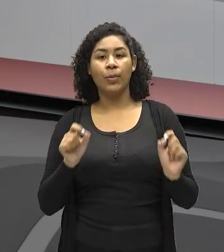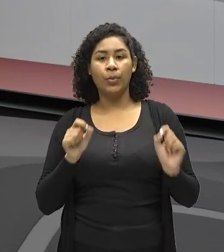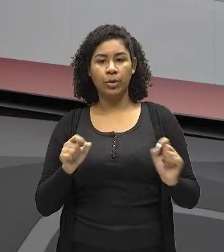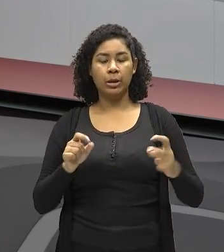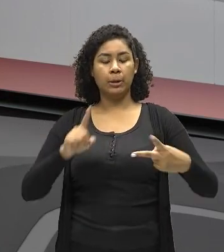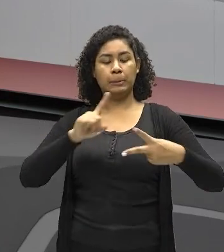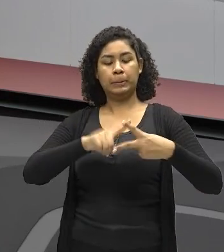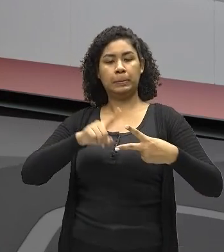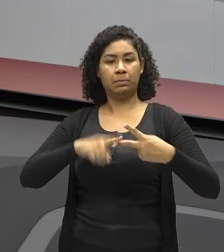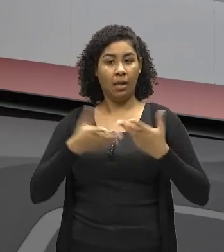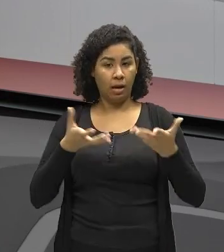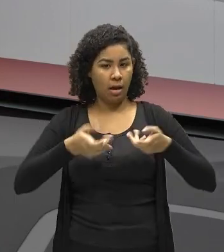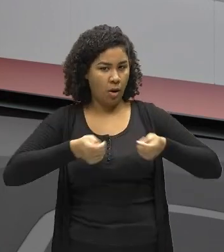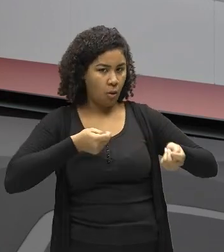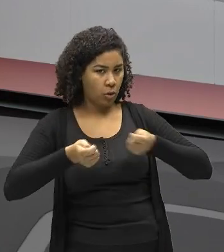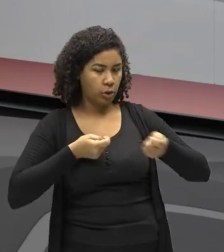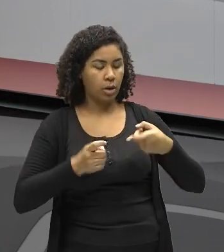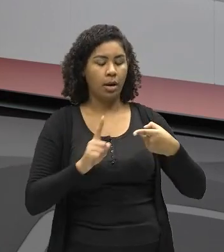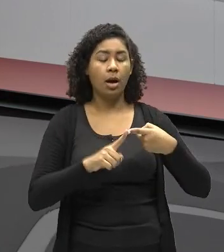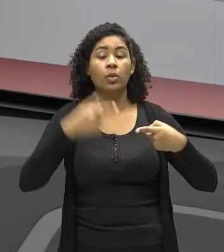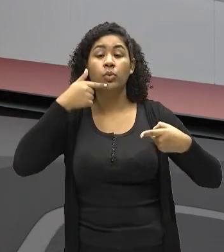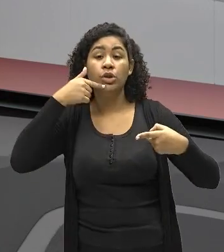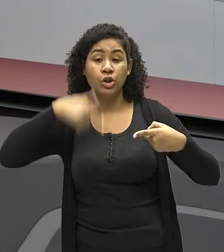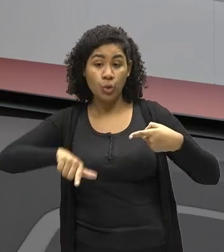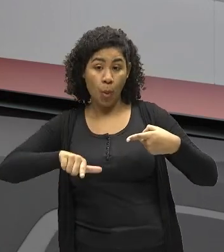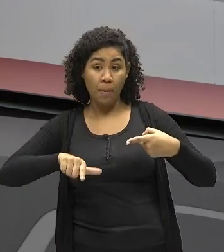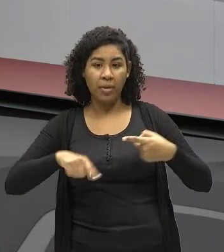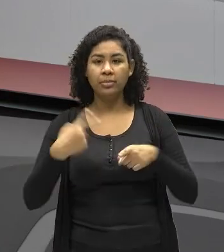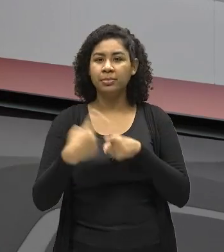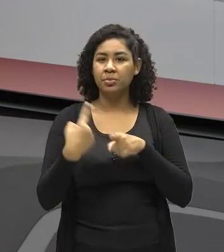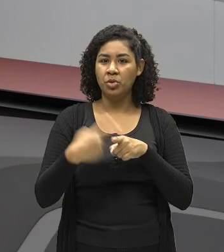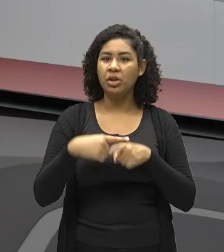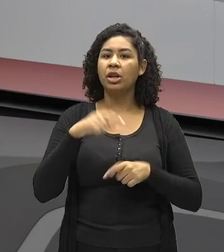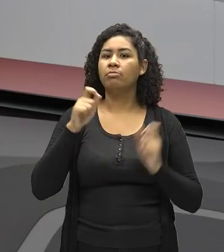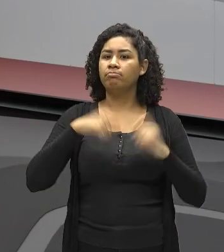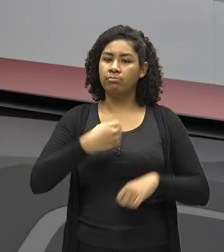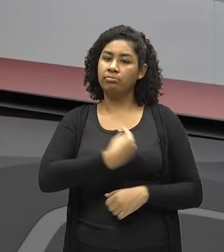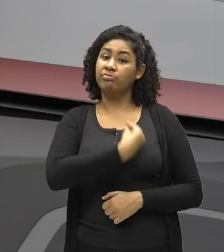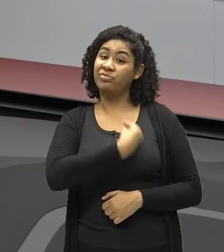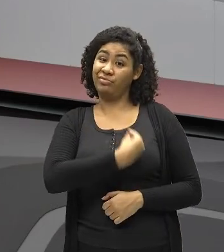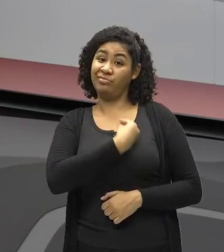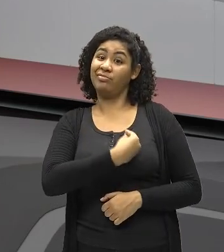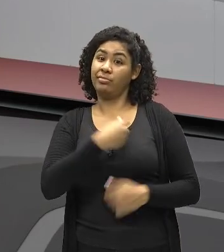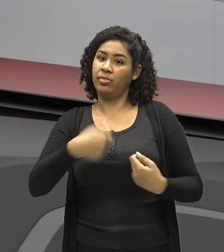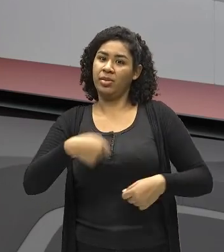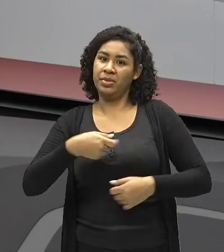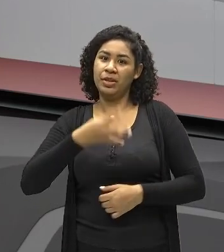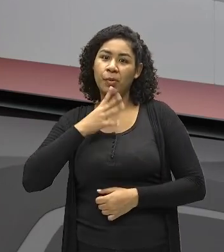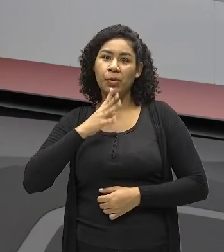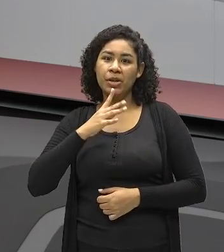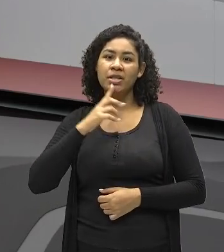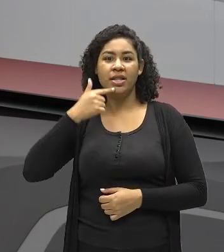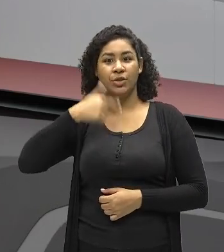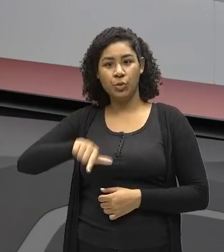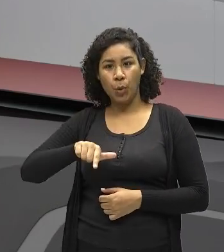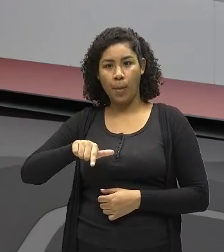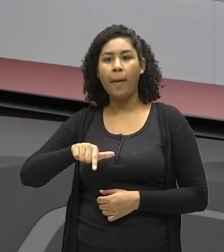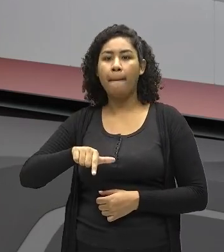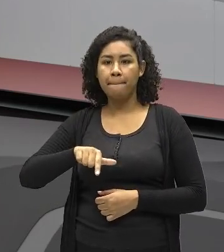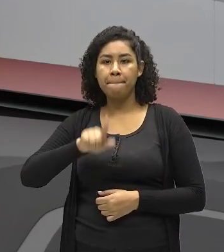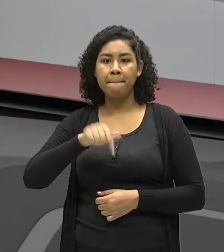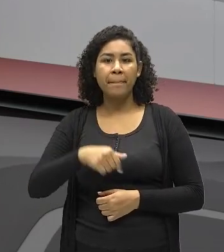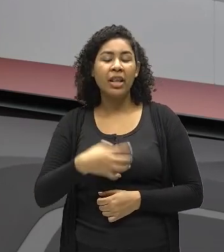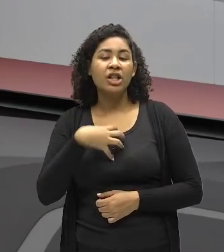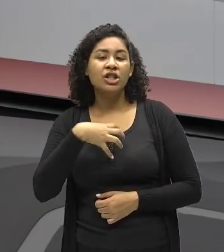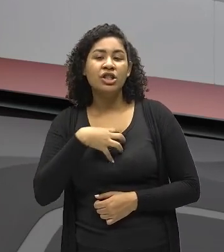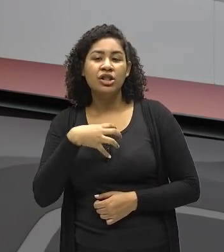situações. Eles vão dominar a língua, por quê? Porque é a forma de sobrevivência, é a forma de viver, é a forma de